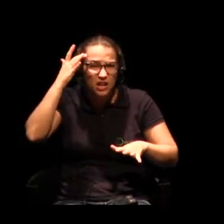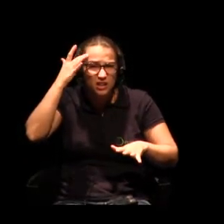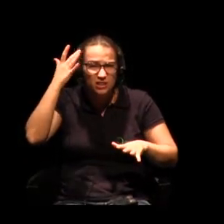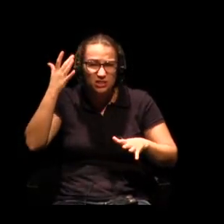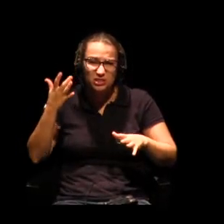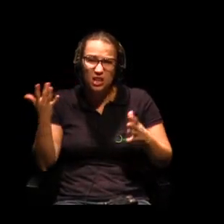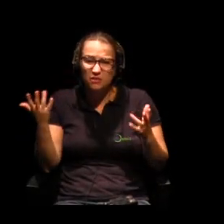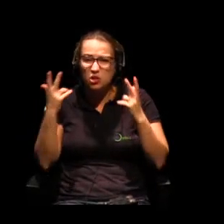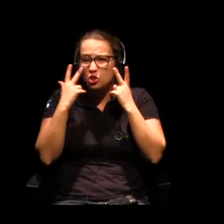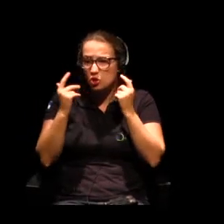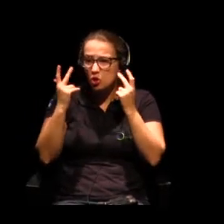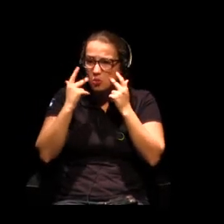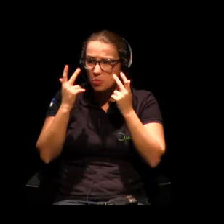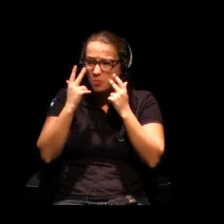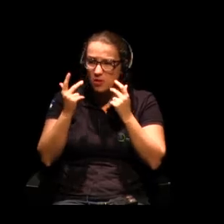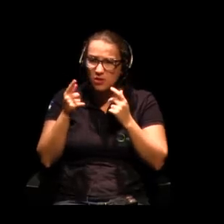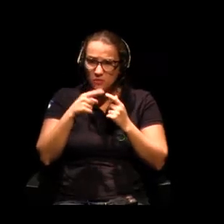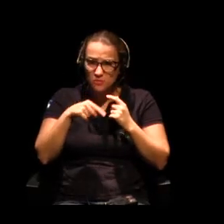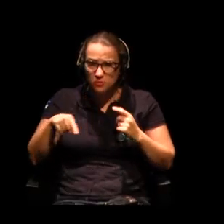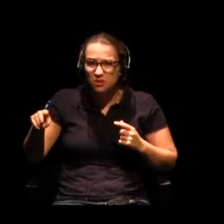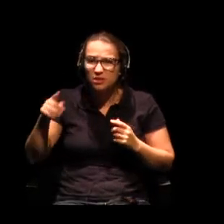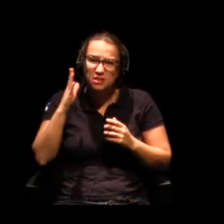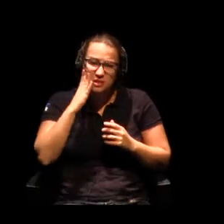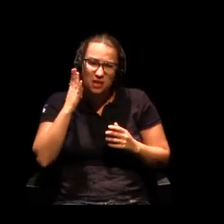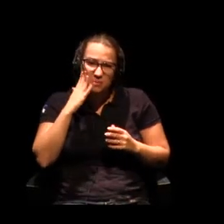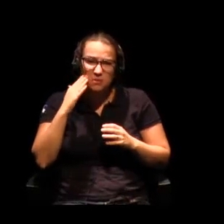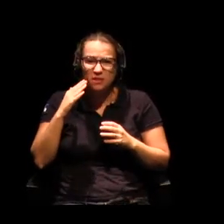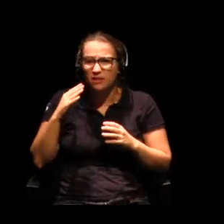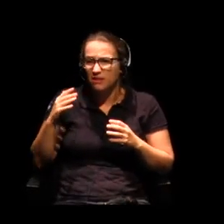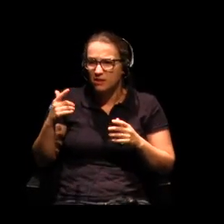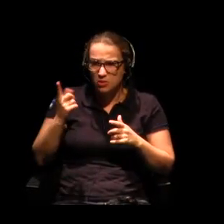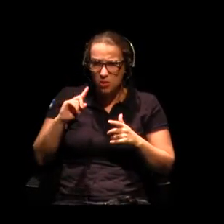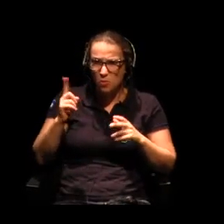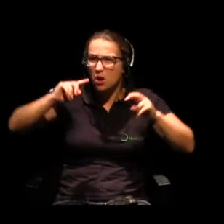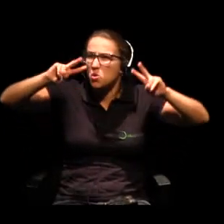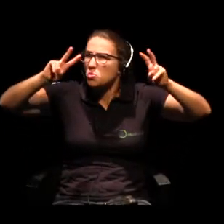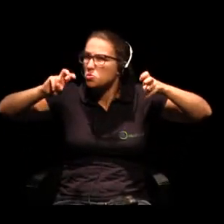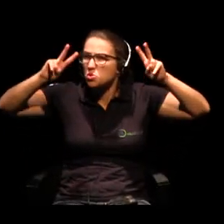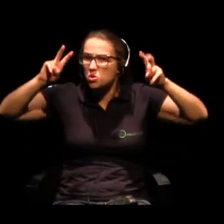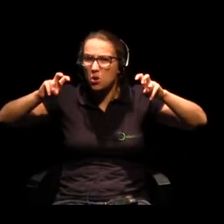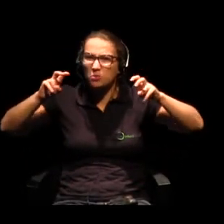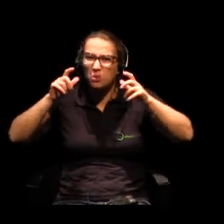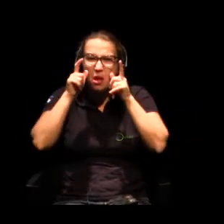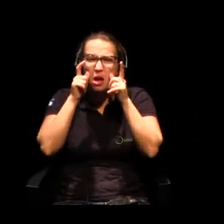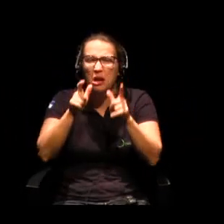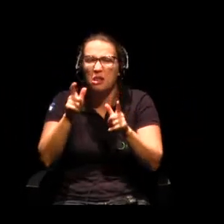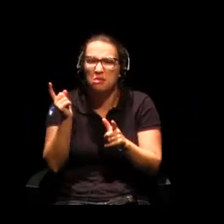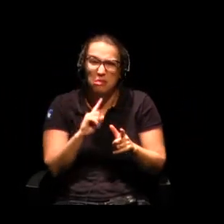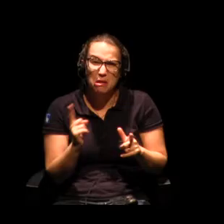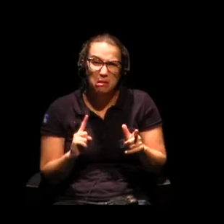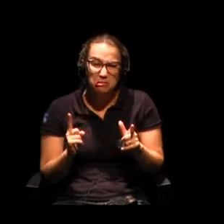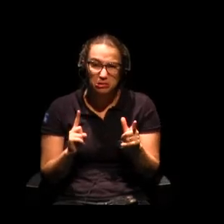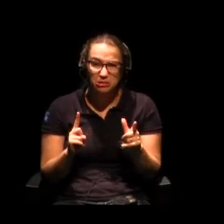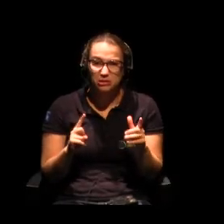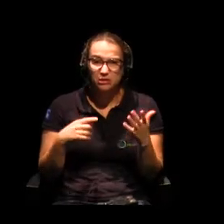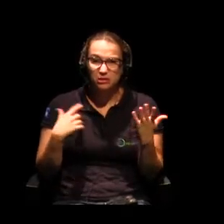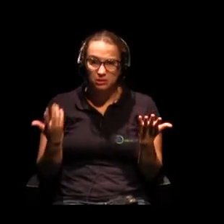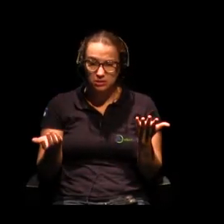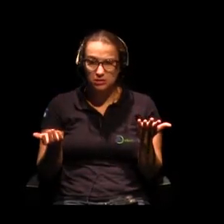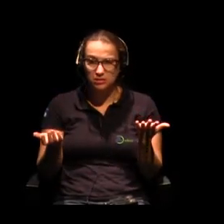destruída. Nós achamos a infraestrutura algo comum. Como vocês sabem, a infraestrutura não é um tópico